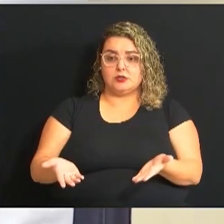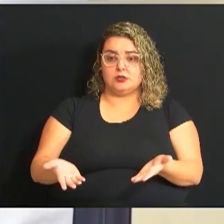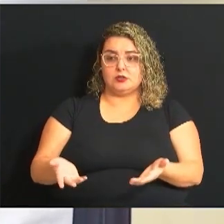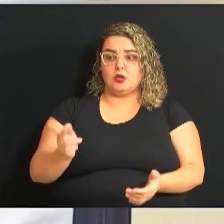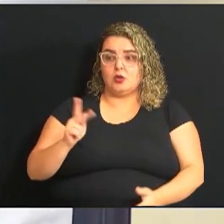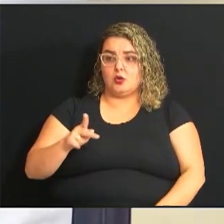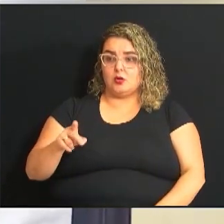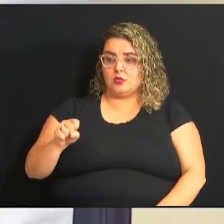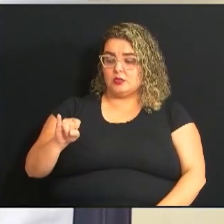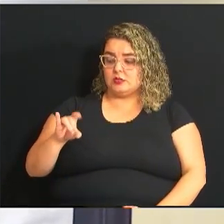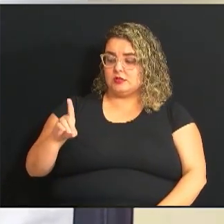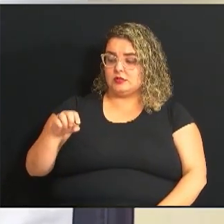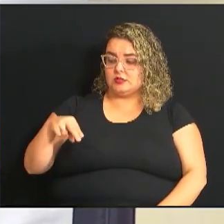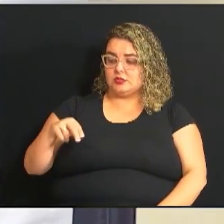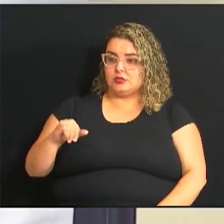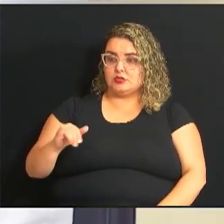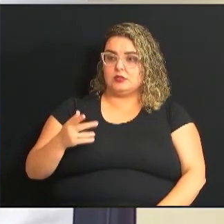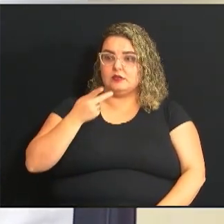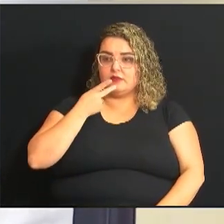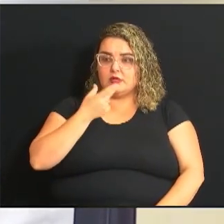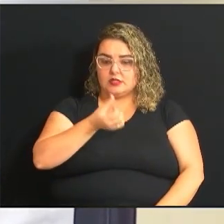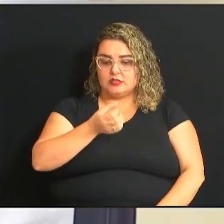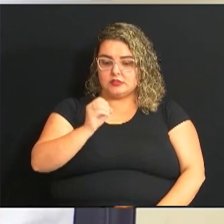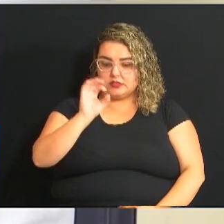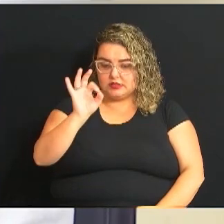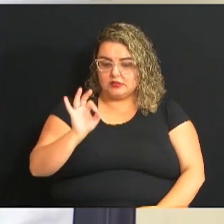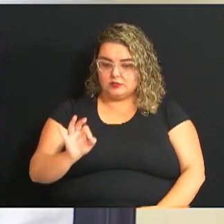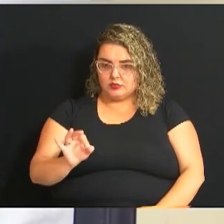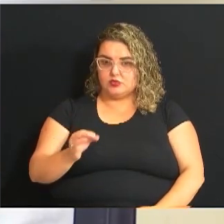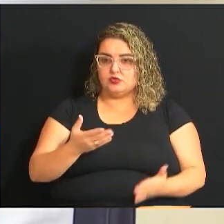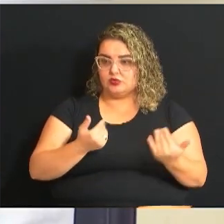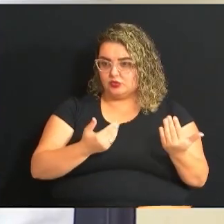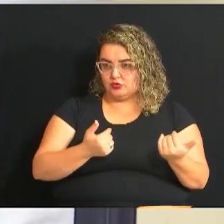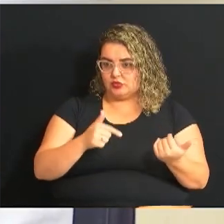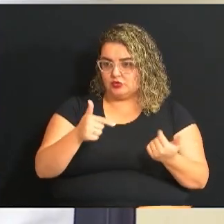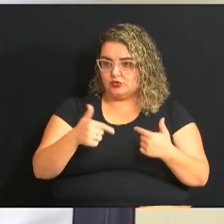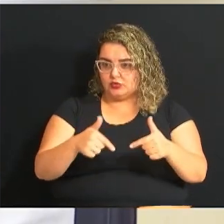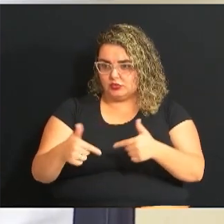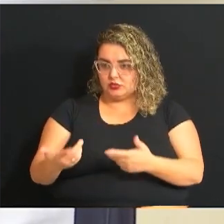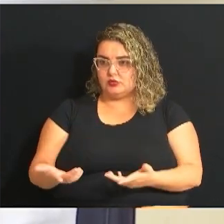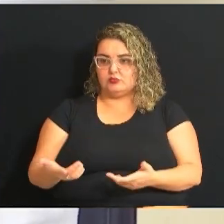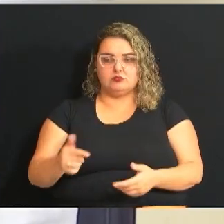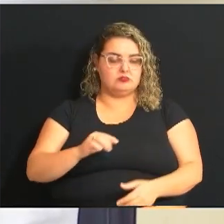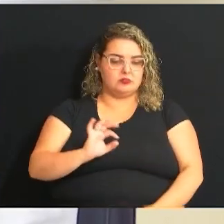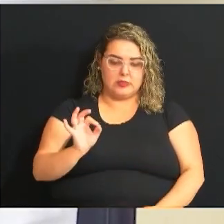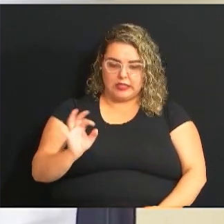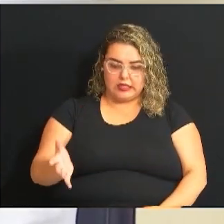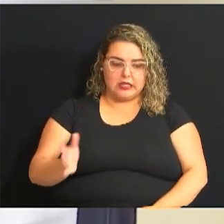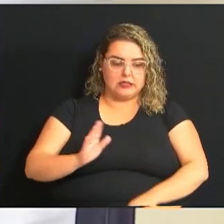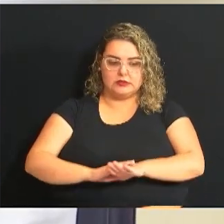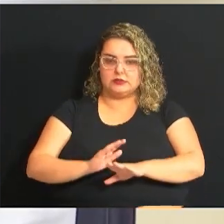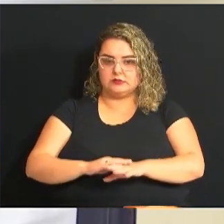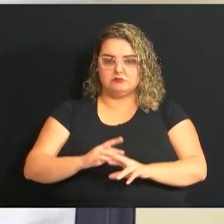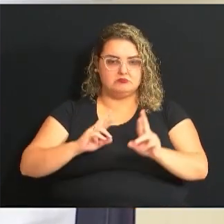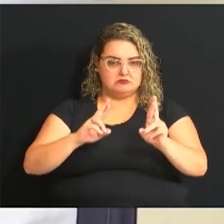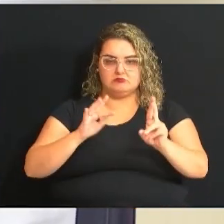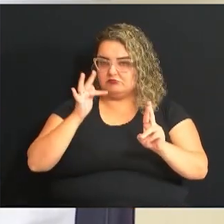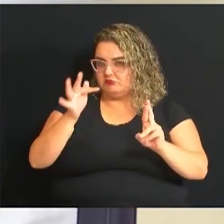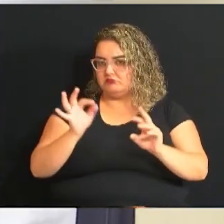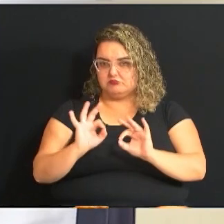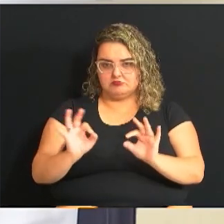isso. O professor Sidney fala, acho que em 60% dos jovens que estavam desempregados, sem emprego, sem